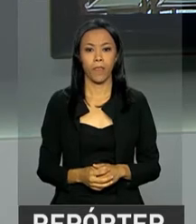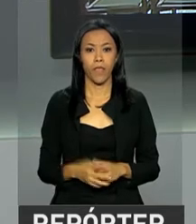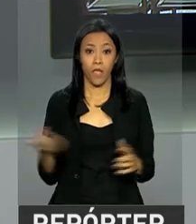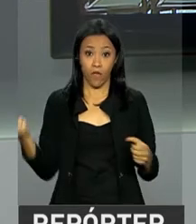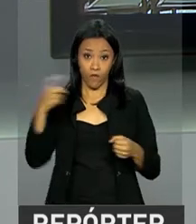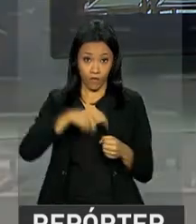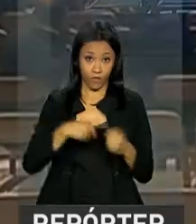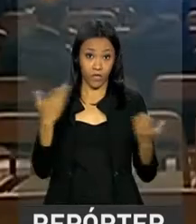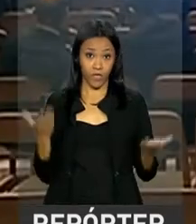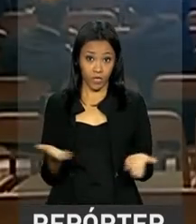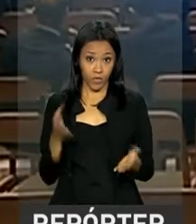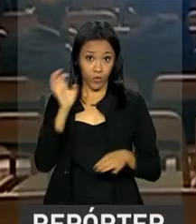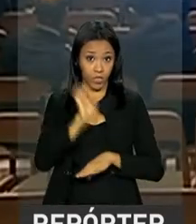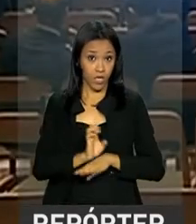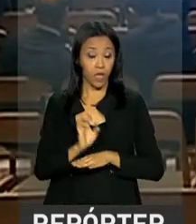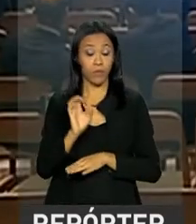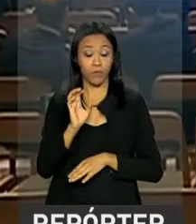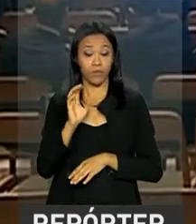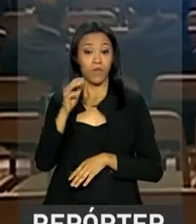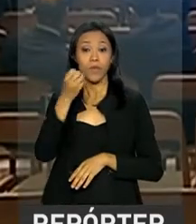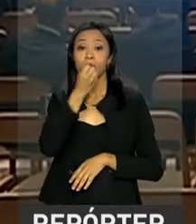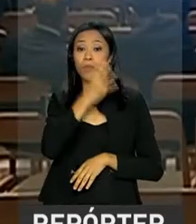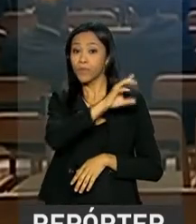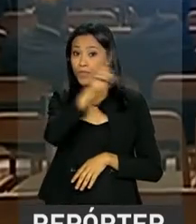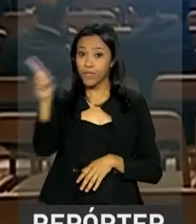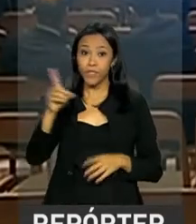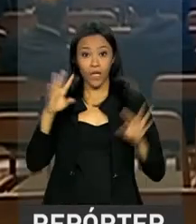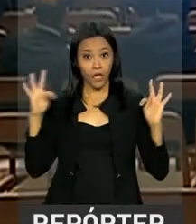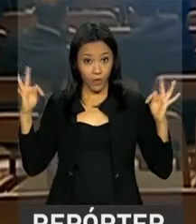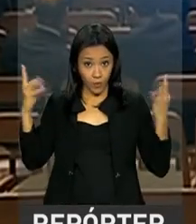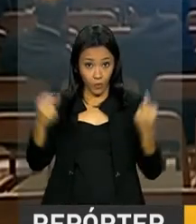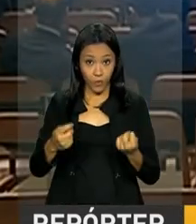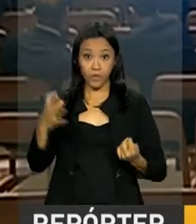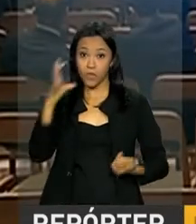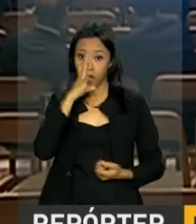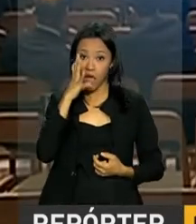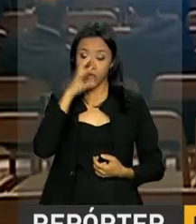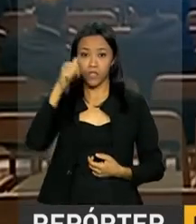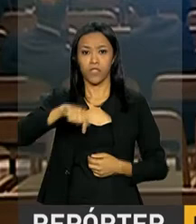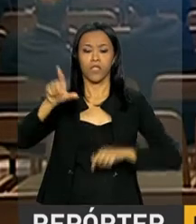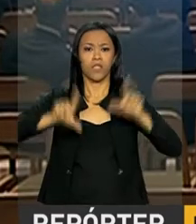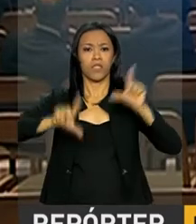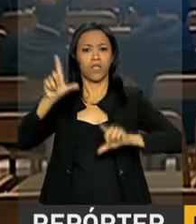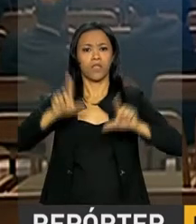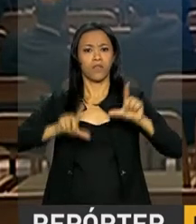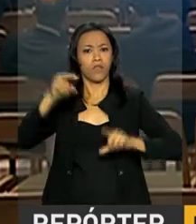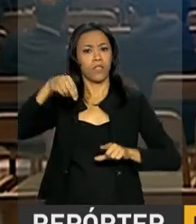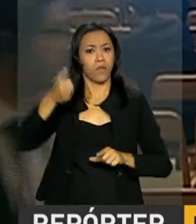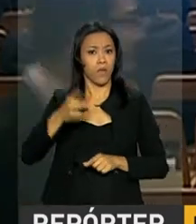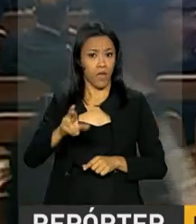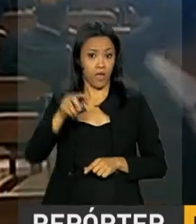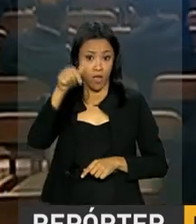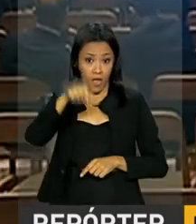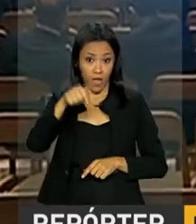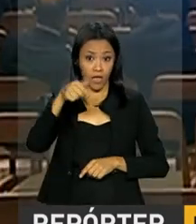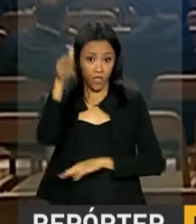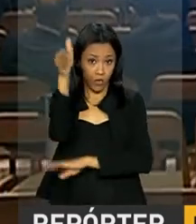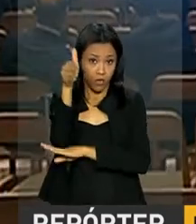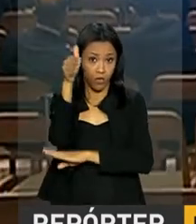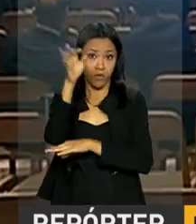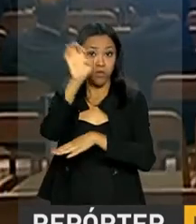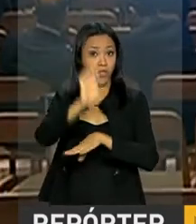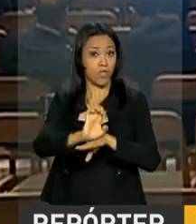Voltamos aqui do Rio de Janeiro. Bom dia, Thaísa, de novo. Bom dia a todos que nos assistem na TV NBR. Olha, Thaísa, aqui neste hotel no Rio de Janeiro, onde